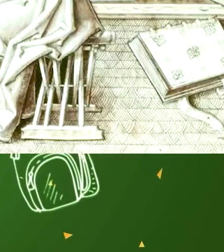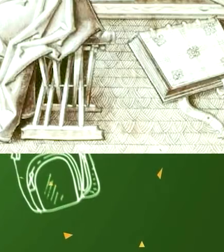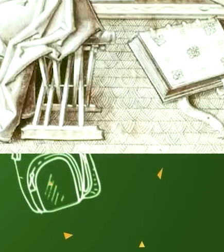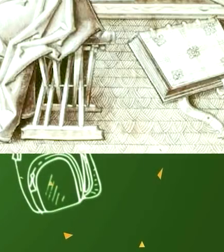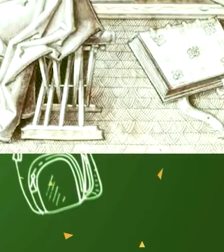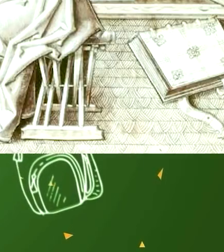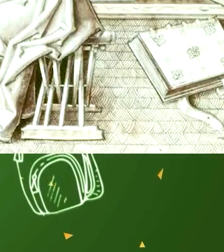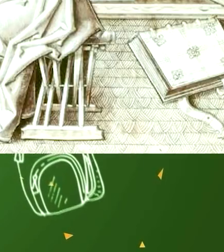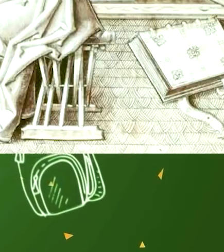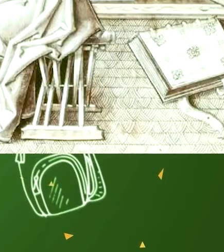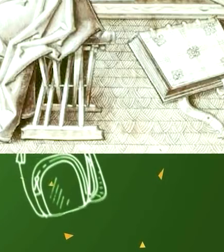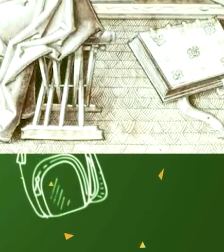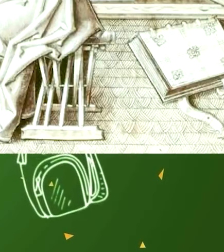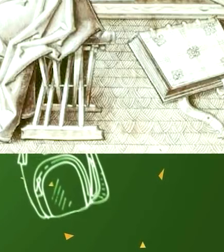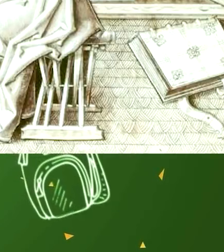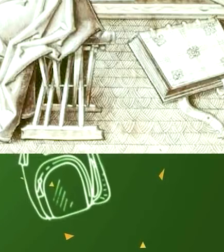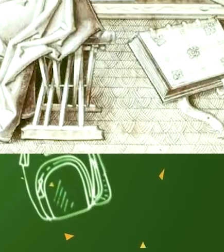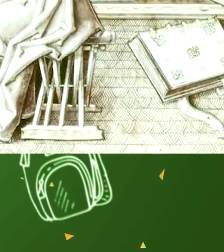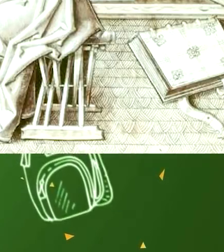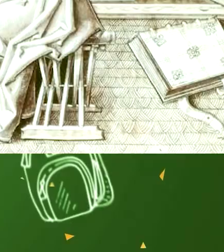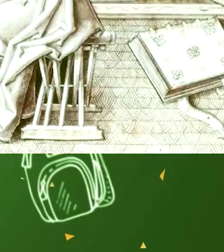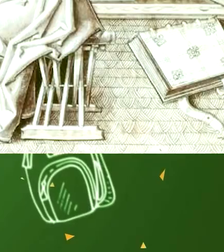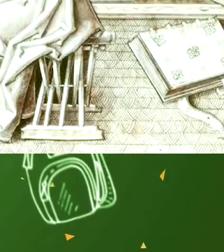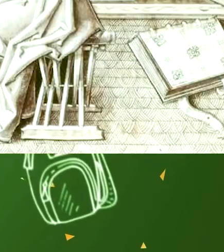e o que dispendia muito trabalho.